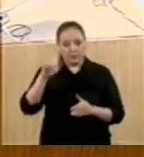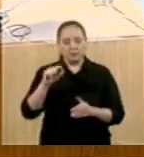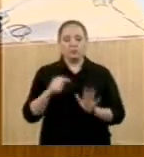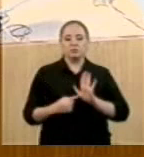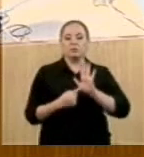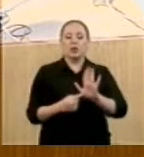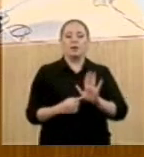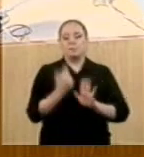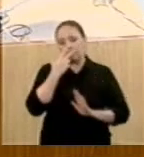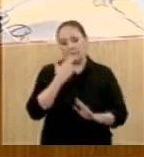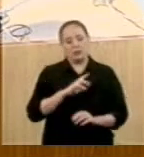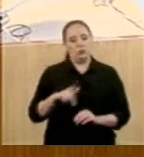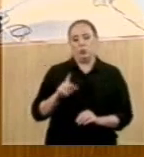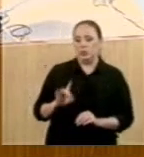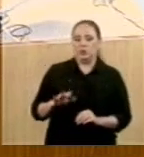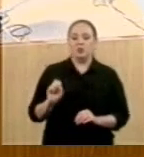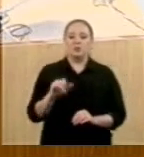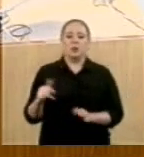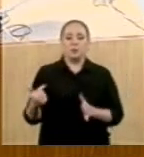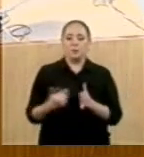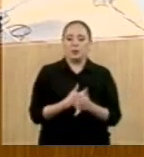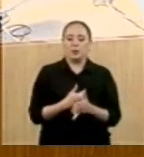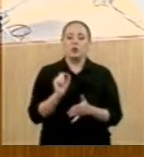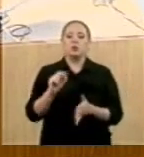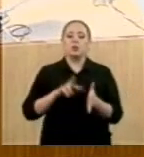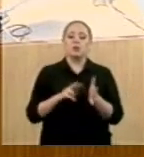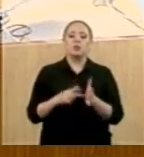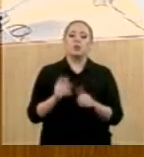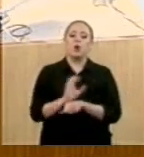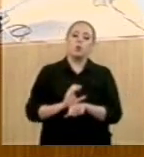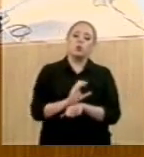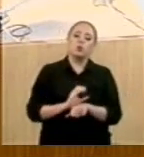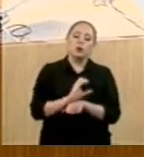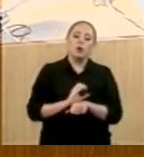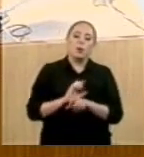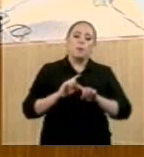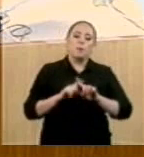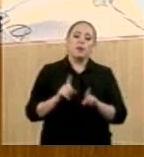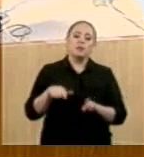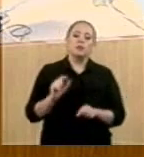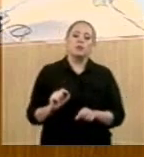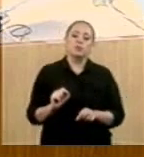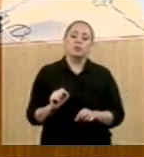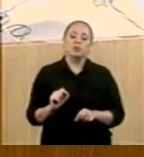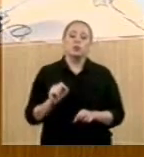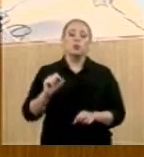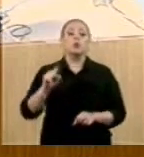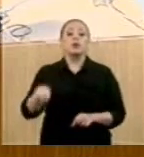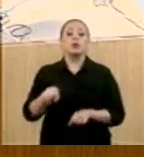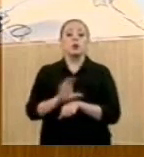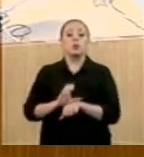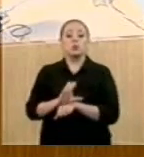deixa de ser, quando nos perguntávamos o que é uma Constituição, e passa a ser o que a